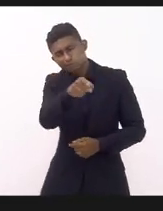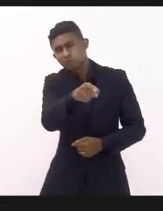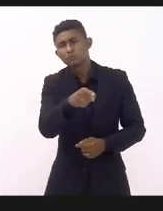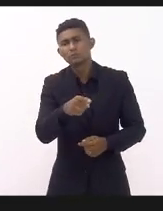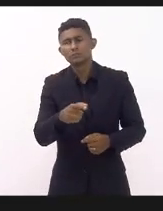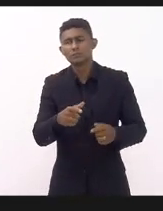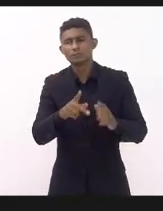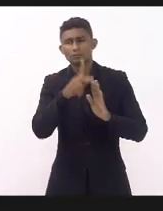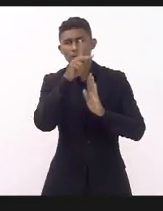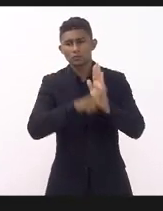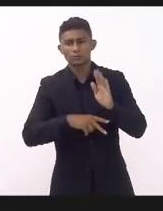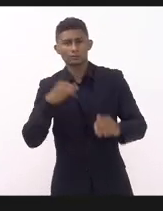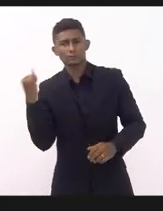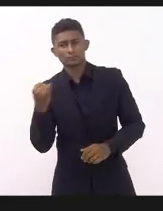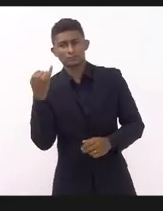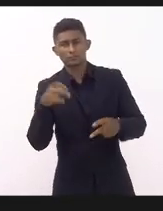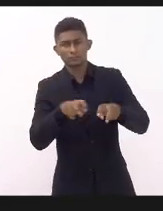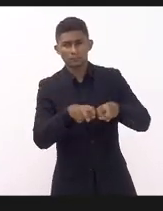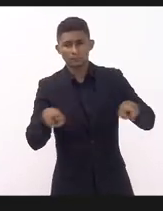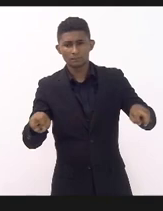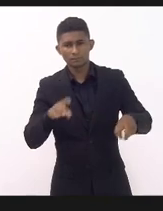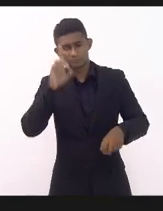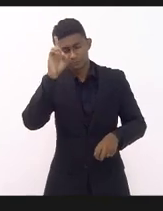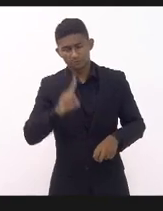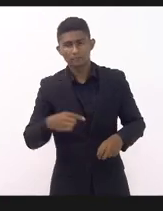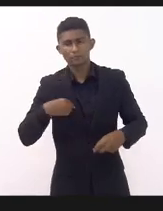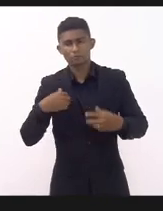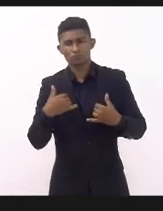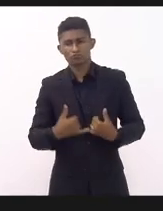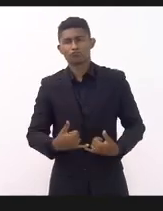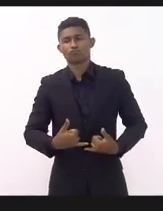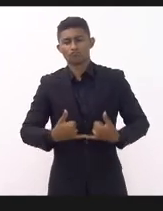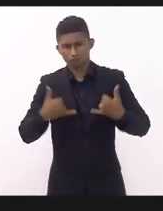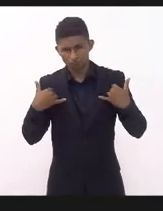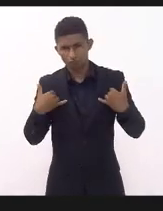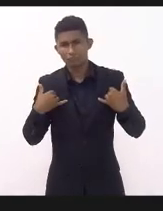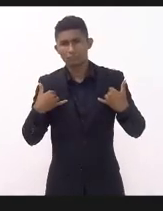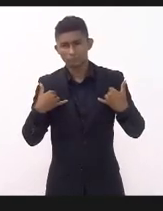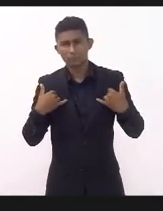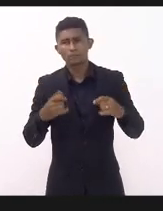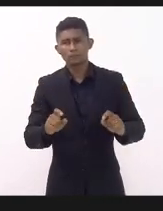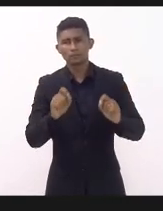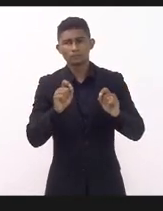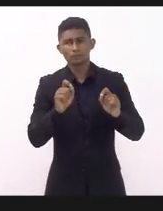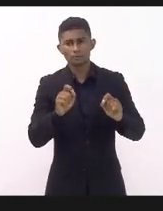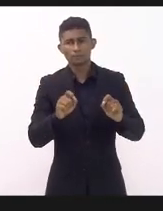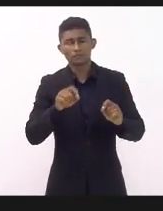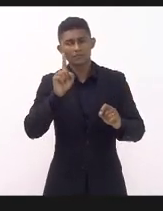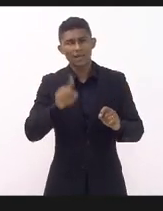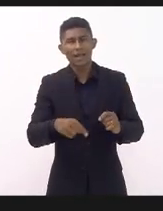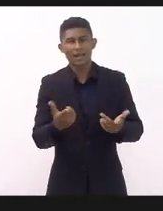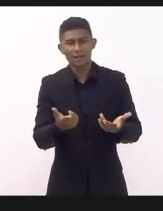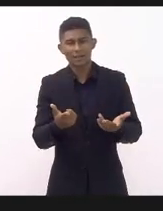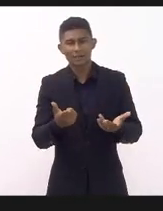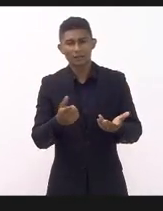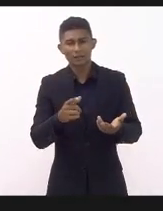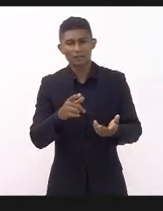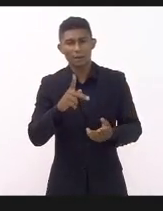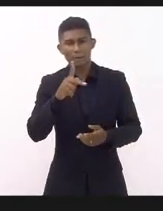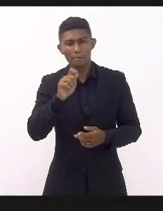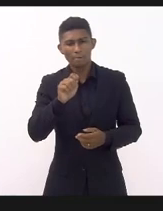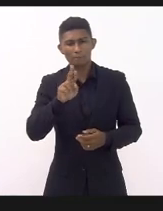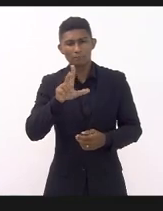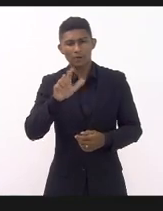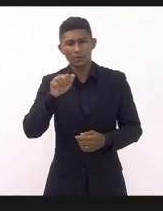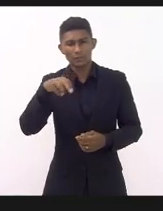importantíssimo vinculado à mesa diretora, que tenho a honra de ser corresponsável, que é o Parlamento Juvenil. Então, estamos